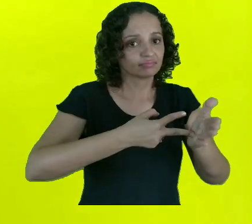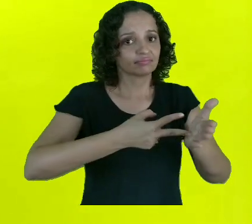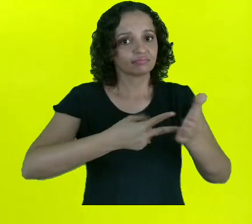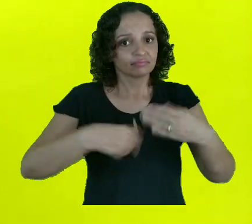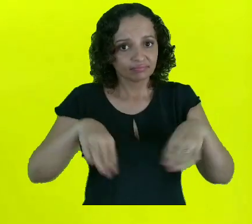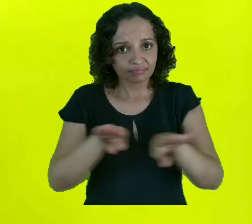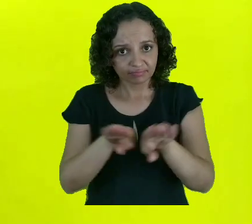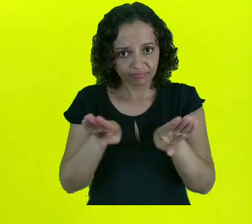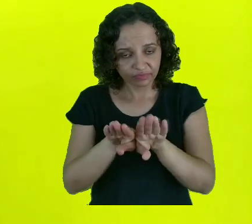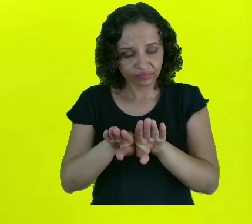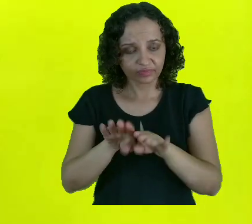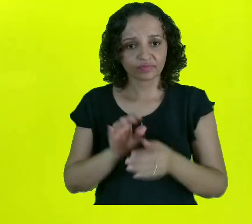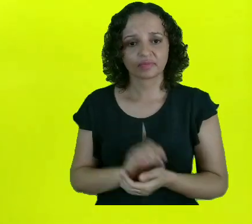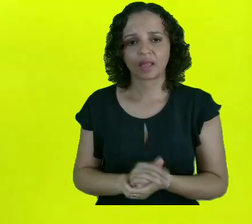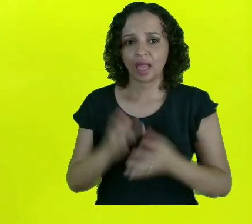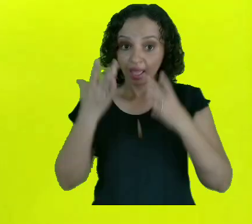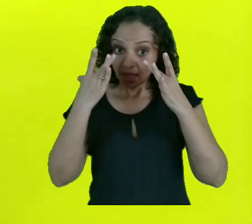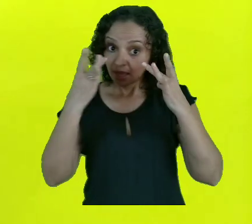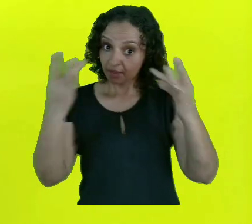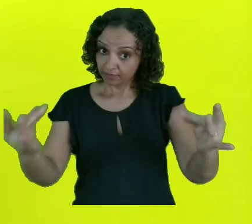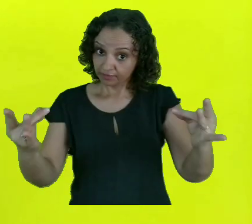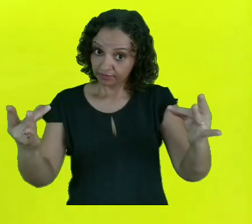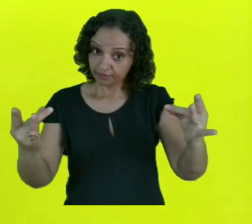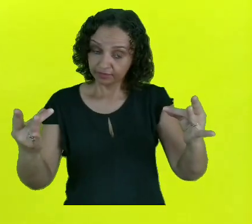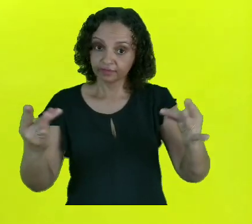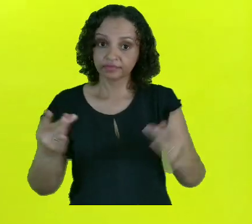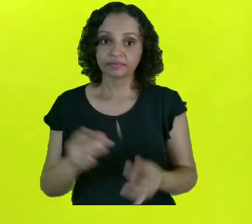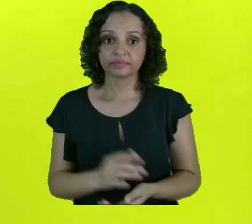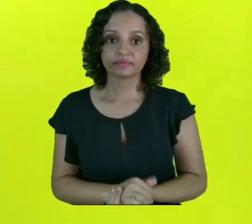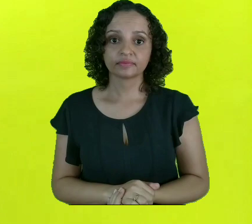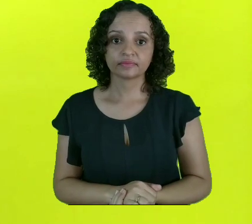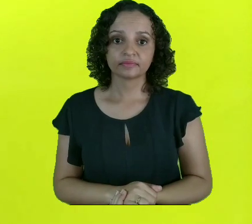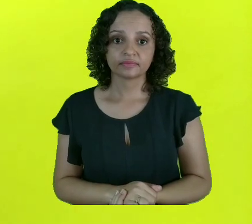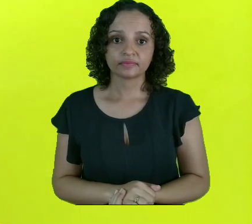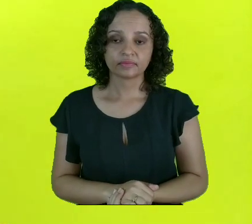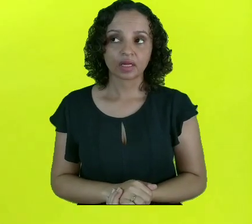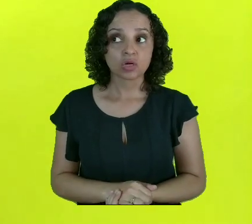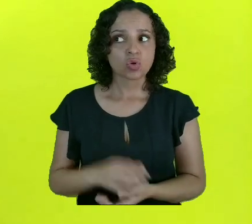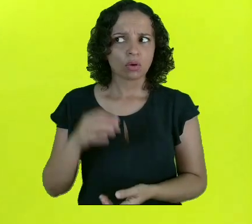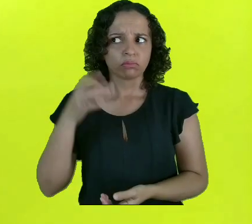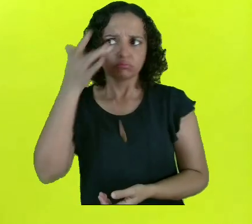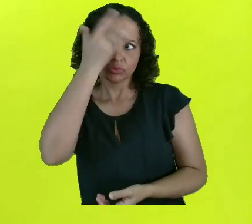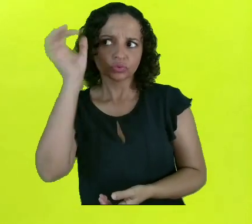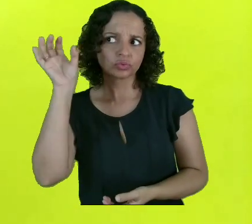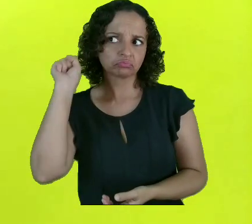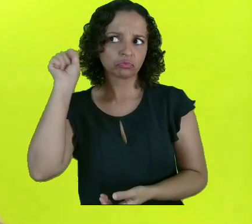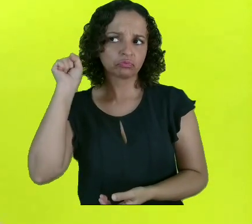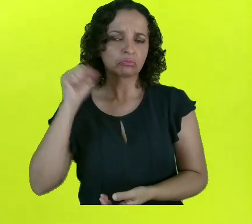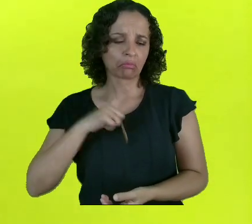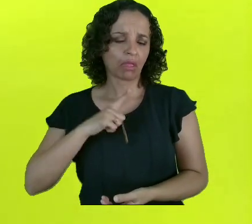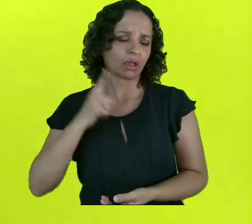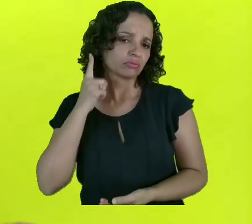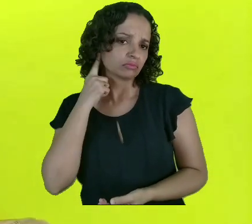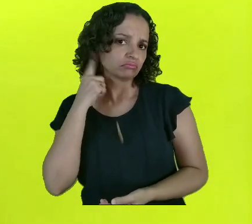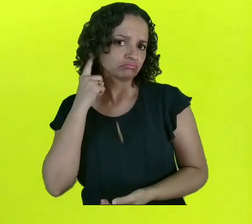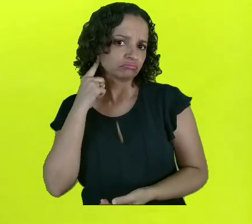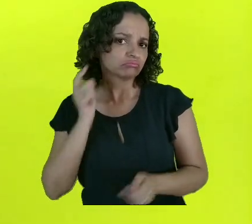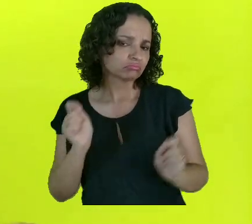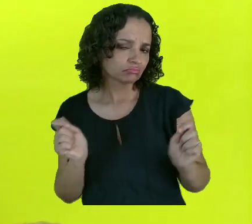Preste atenção. Nesse caso, ele tem o ouvido como auxiliar. Ele escuta e